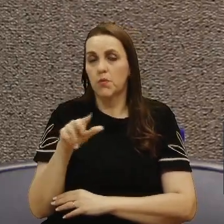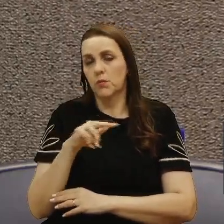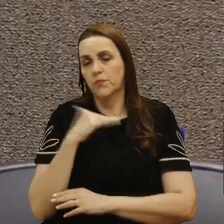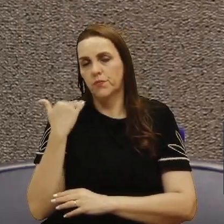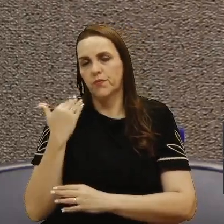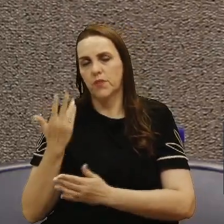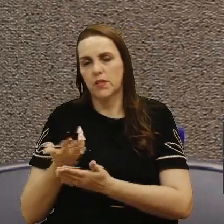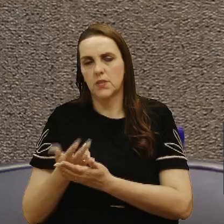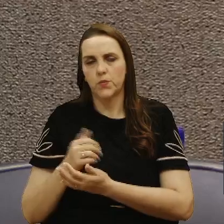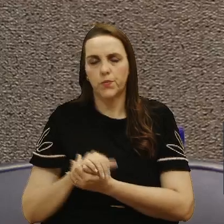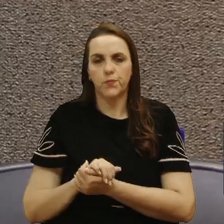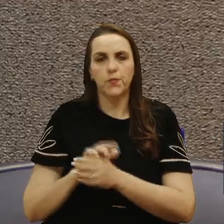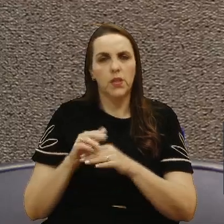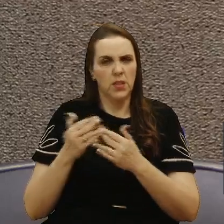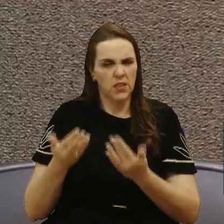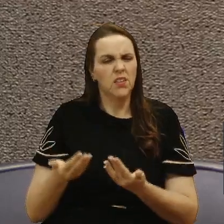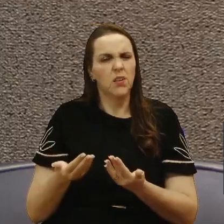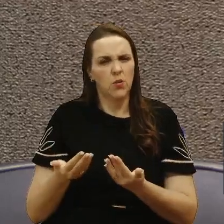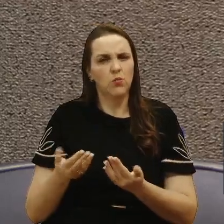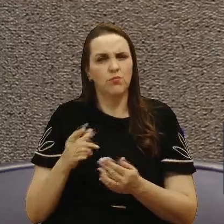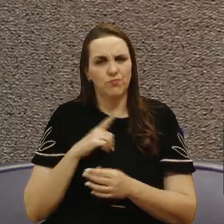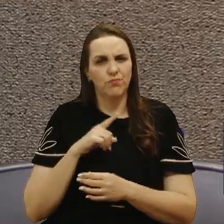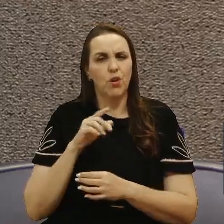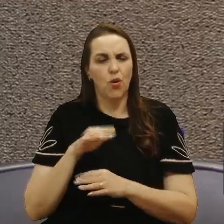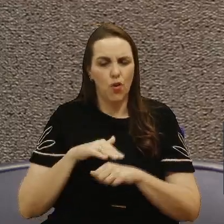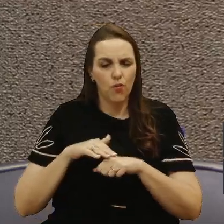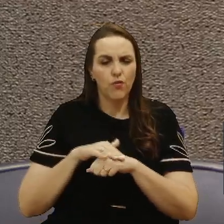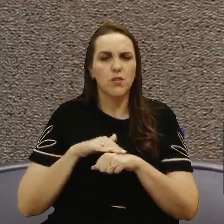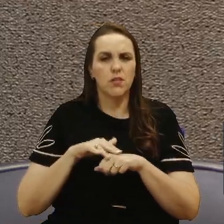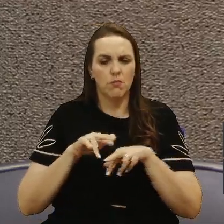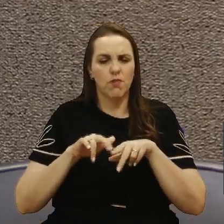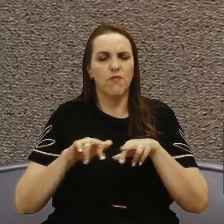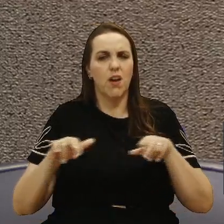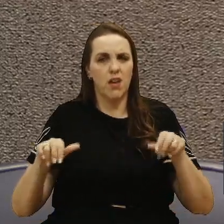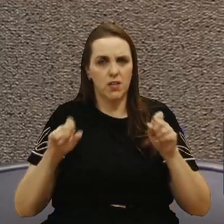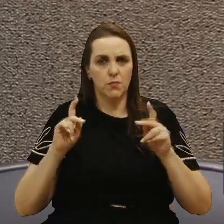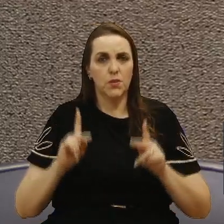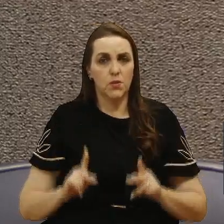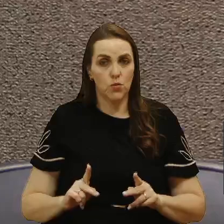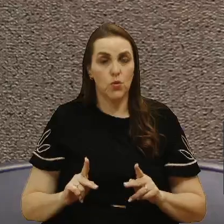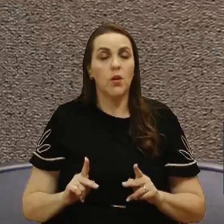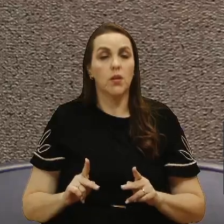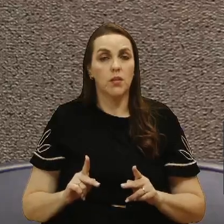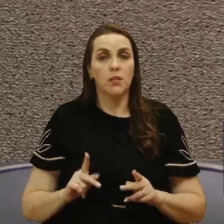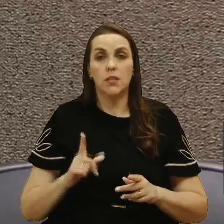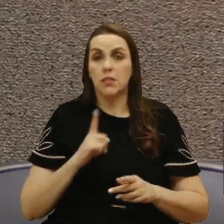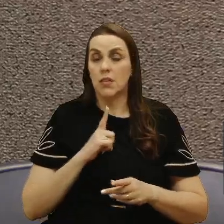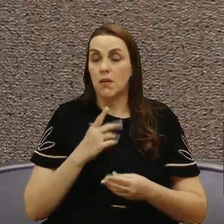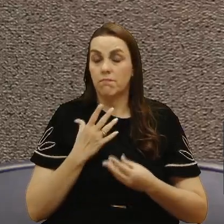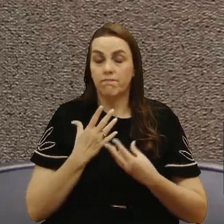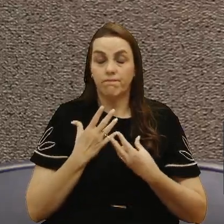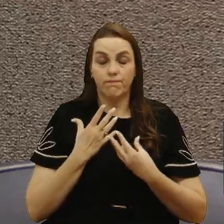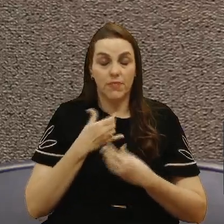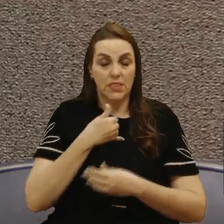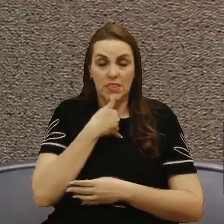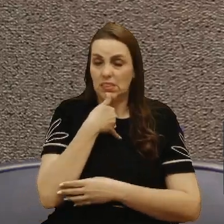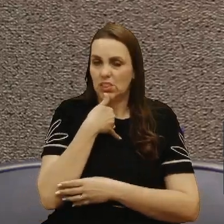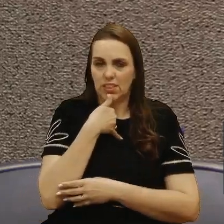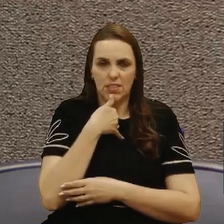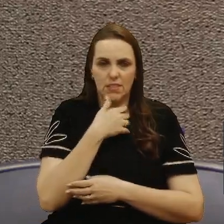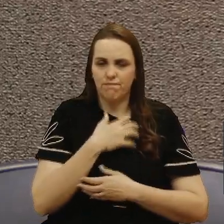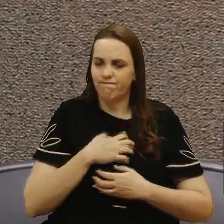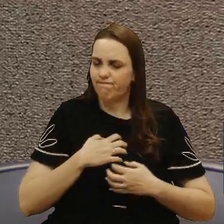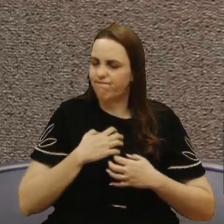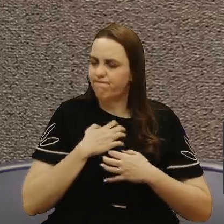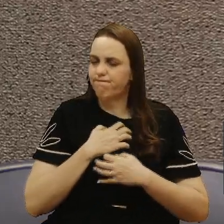óbito. Então, temos lá, conversamos com muitas pessoas lá, o pessoal está muito triste, indignado com